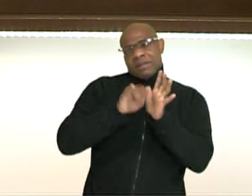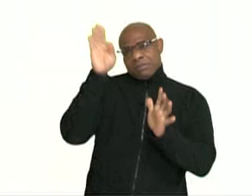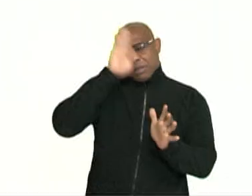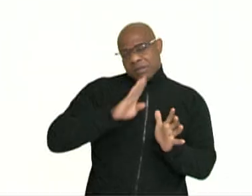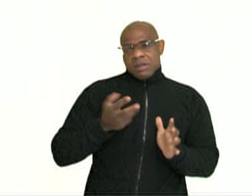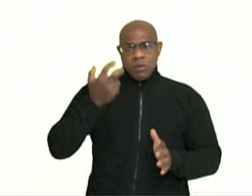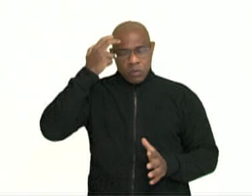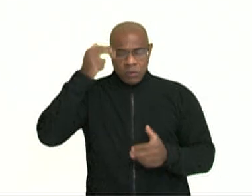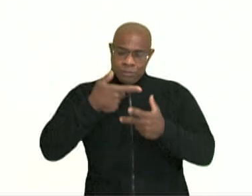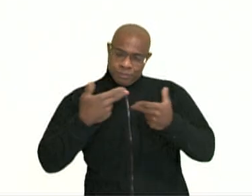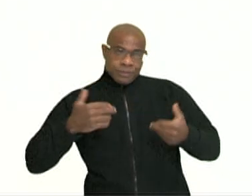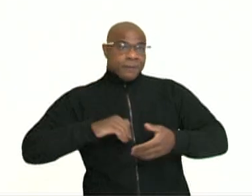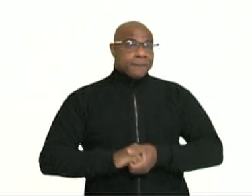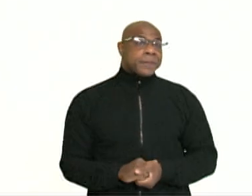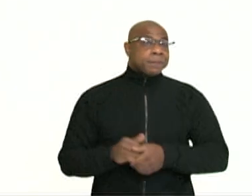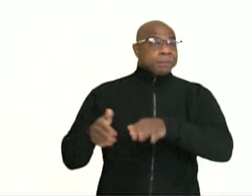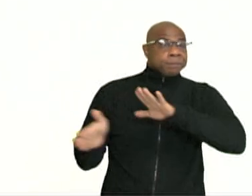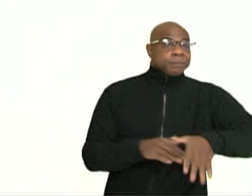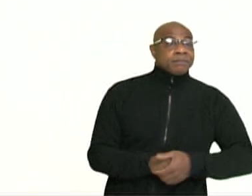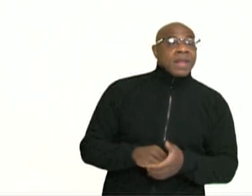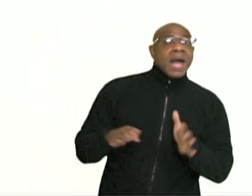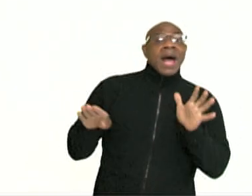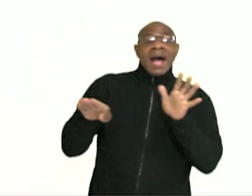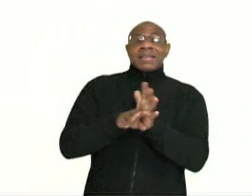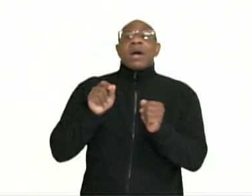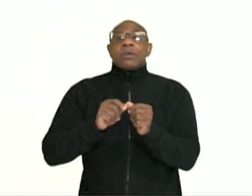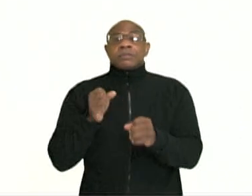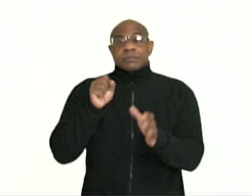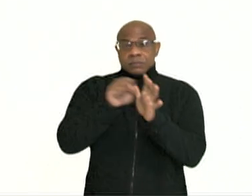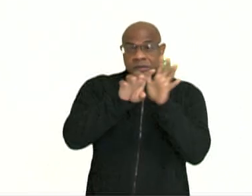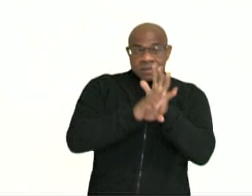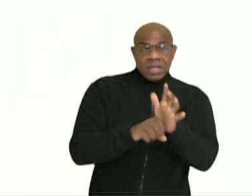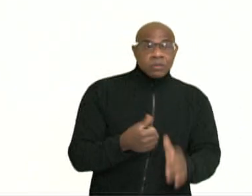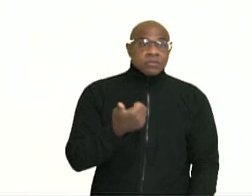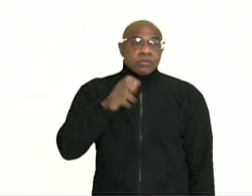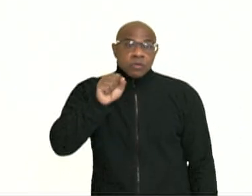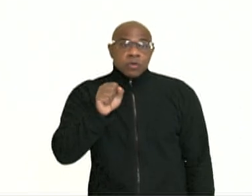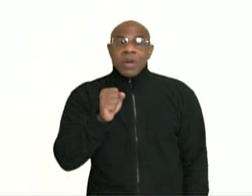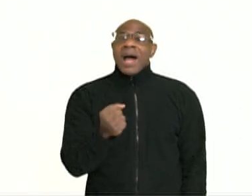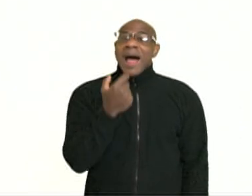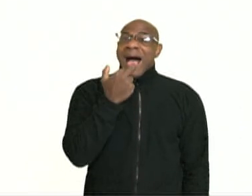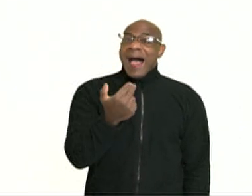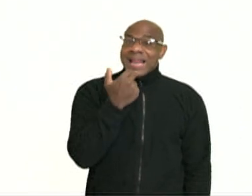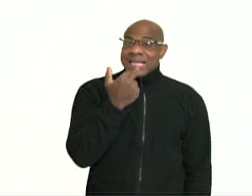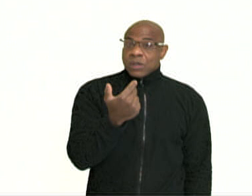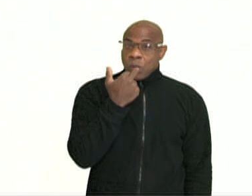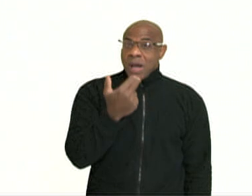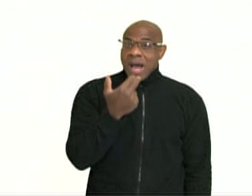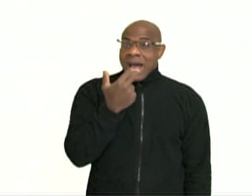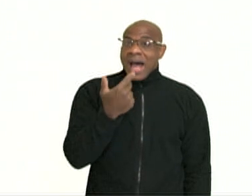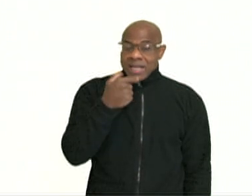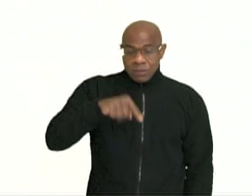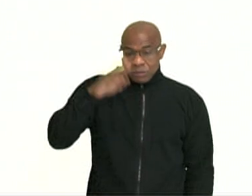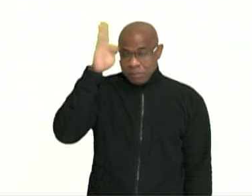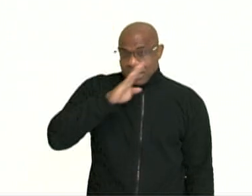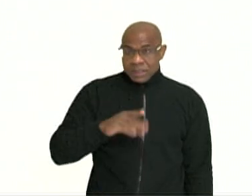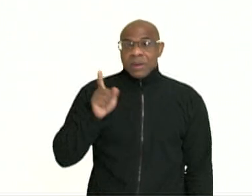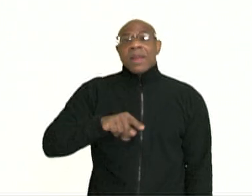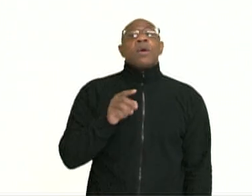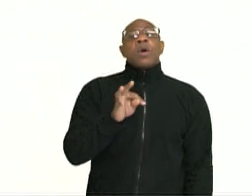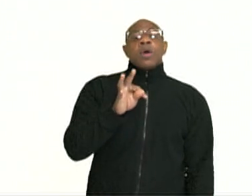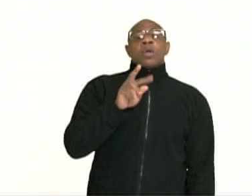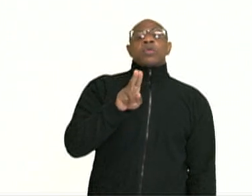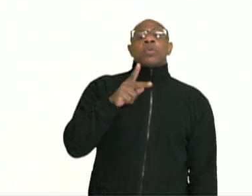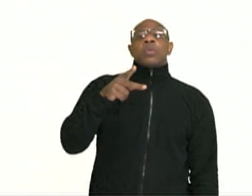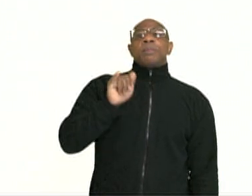Então, até o século XVIII, a língua mais falada no Brasil era o tupi-guarani. Por volta de 1500 existia cerca de